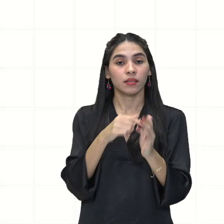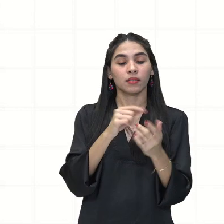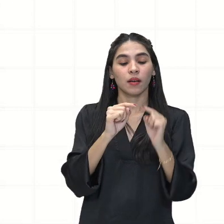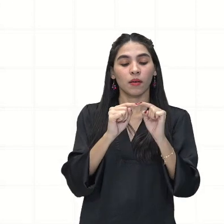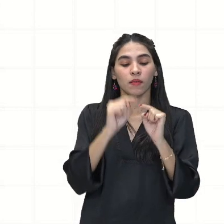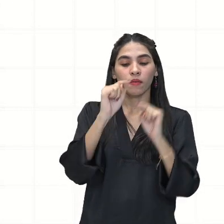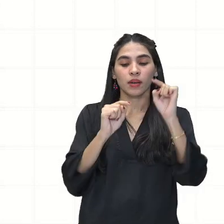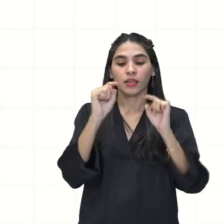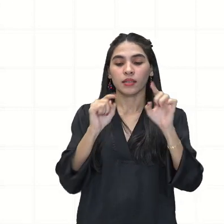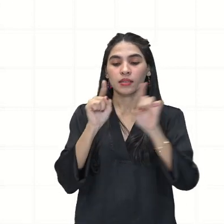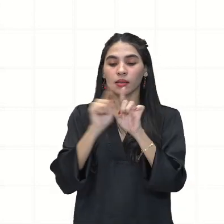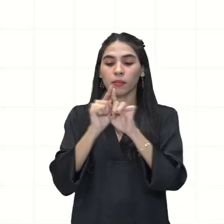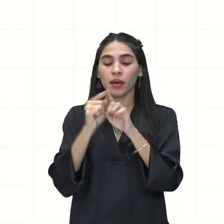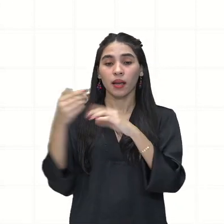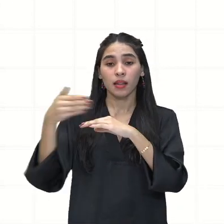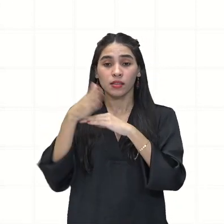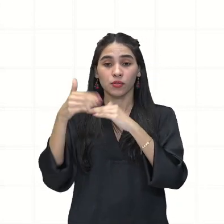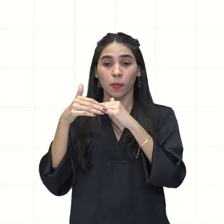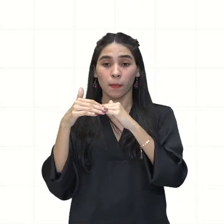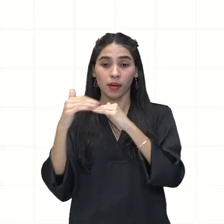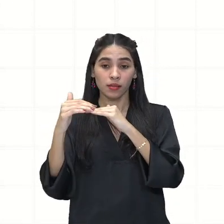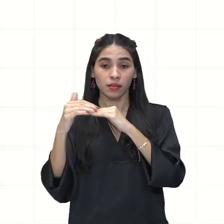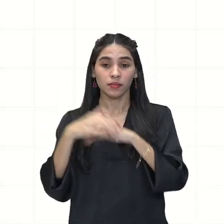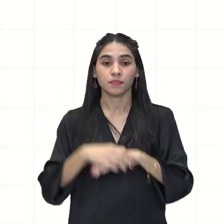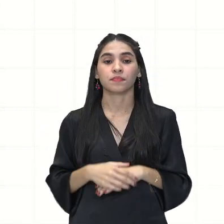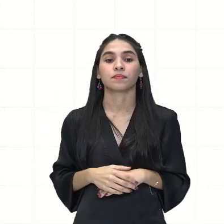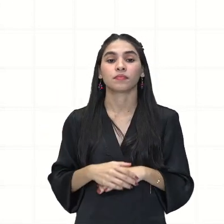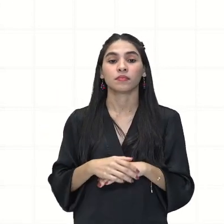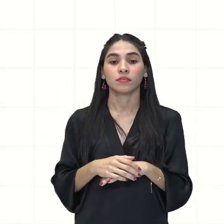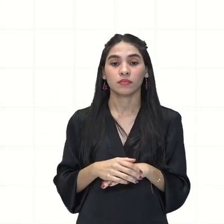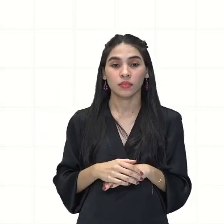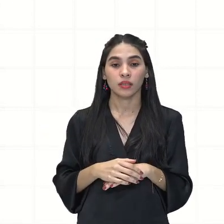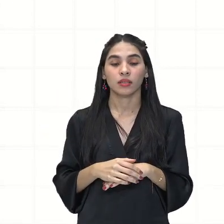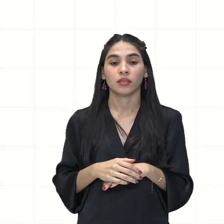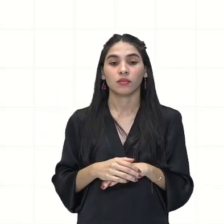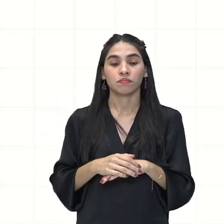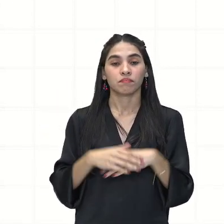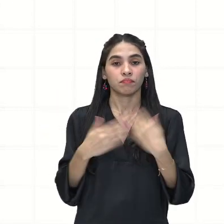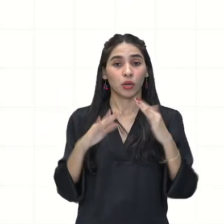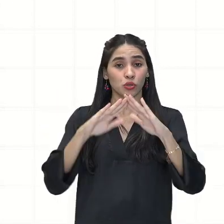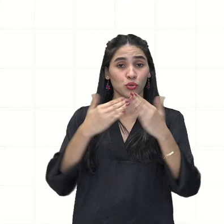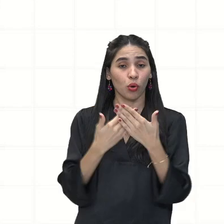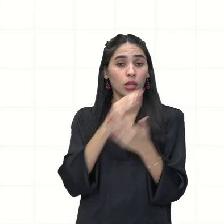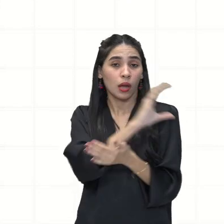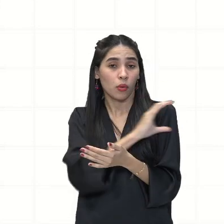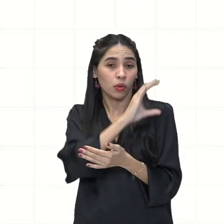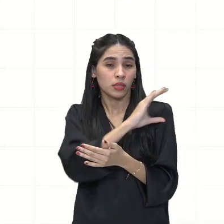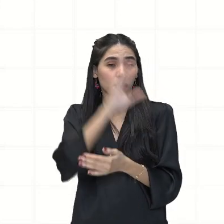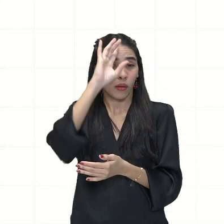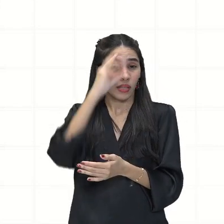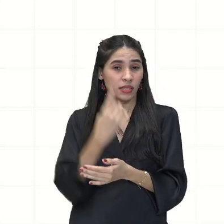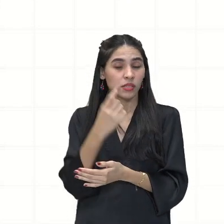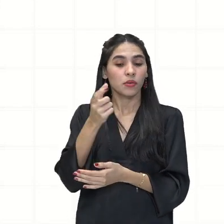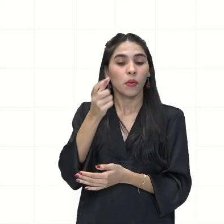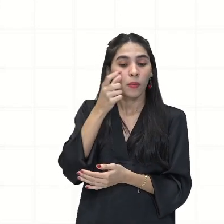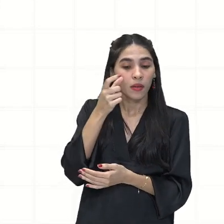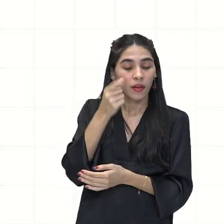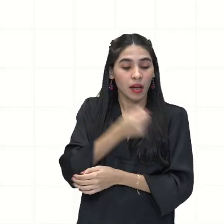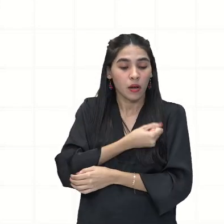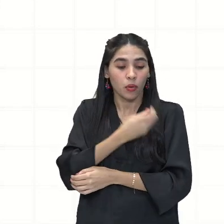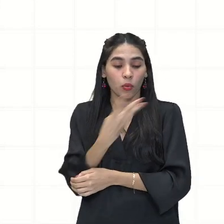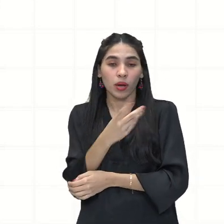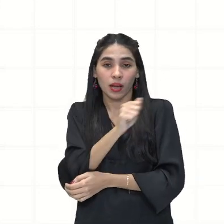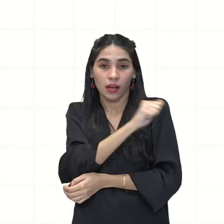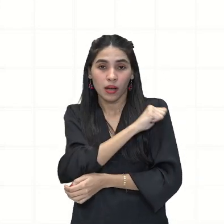variância de desvio padrão. Então, vamos ver, olha, em uma escola, a direção decidiu observar a quantidade de